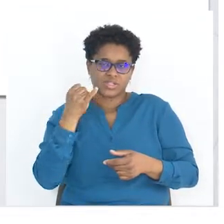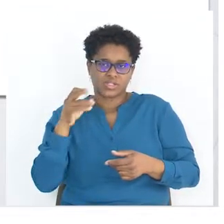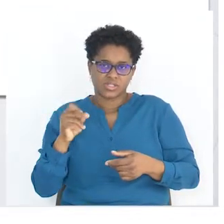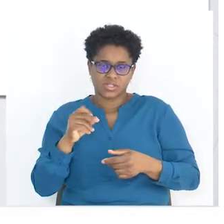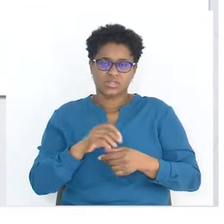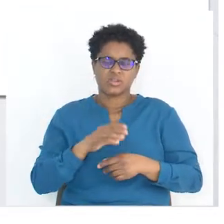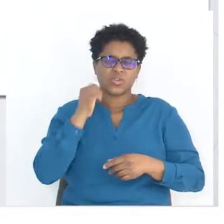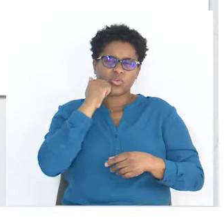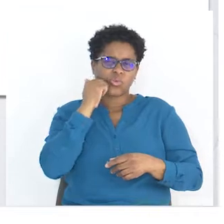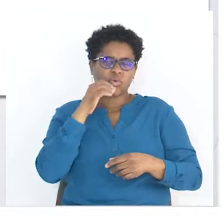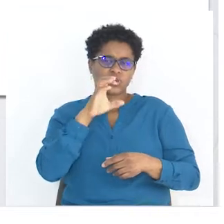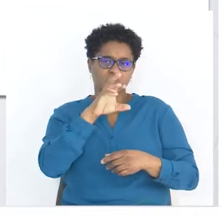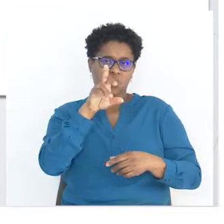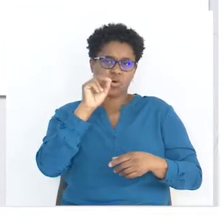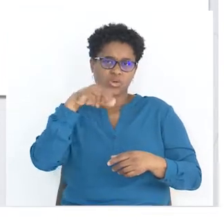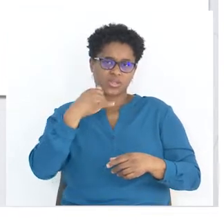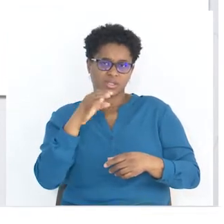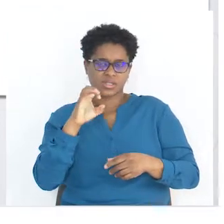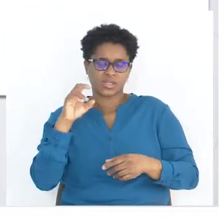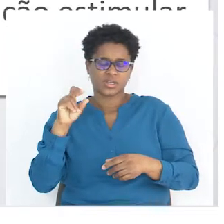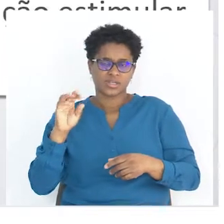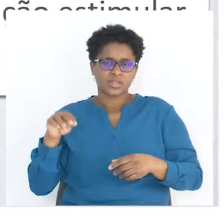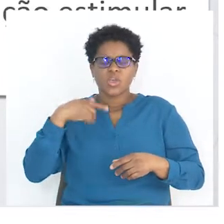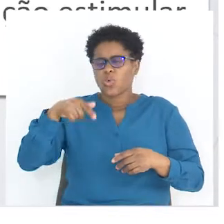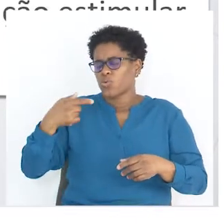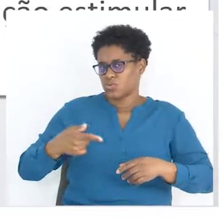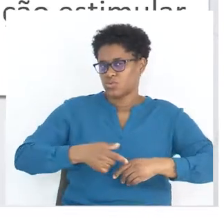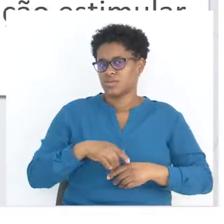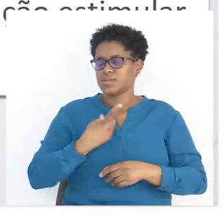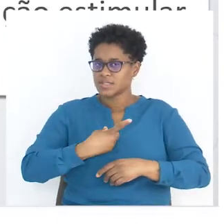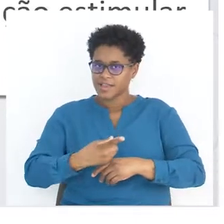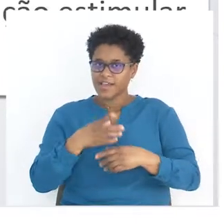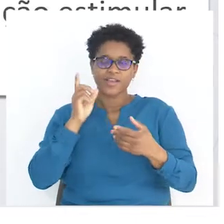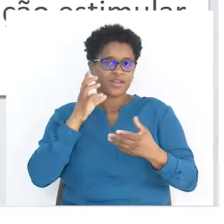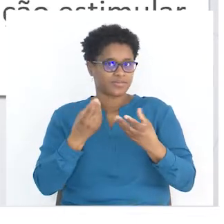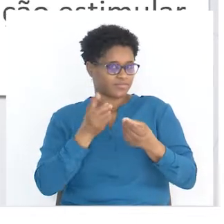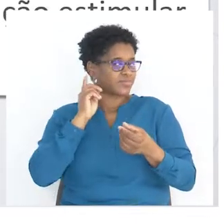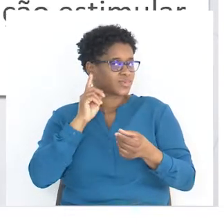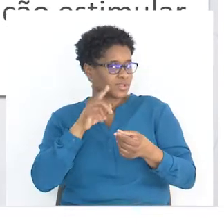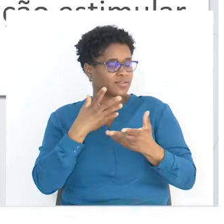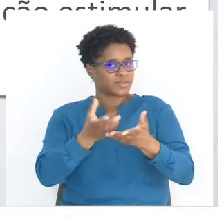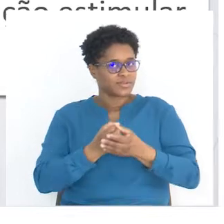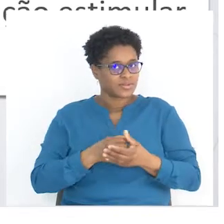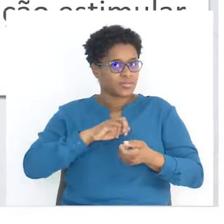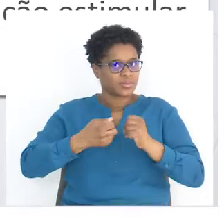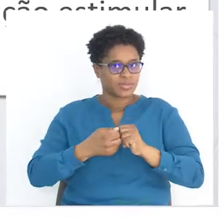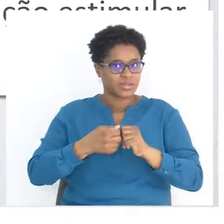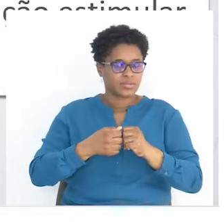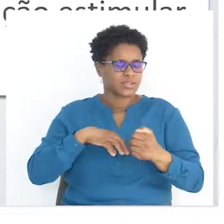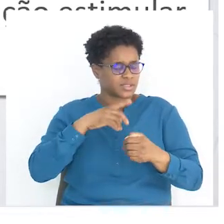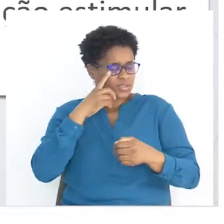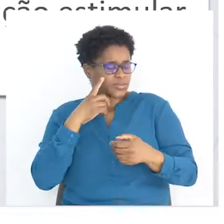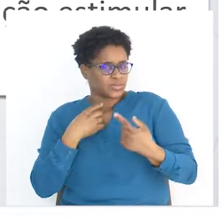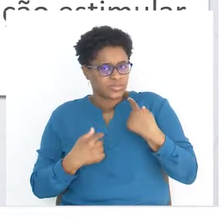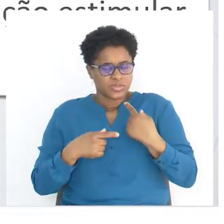fibromialgia, dores crônicas, entre outras. Será útil perceber se o transtorno emocional de um